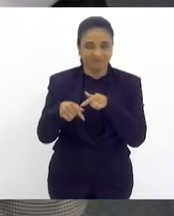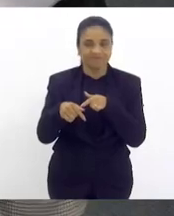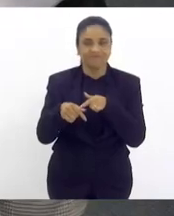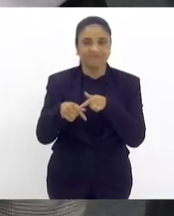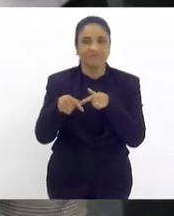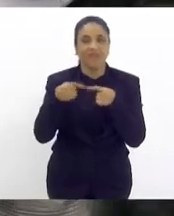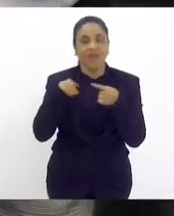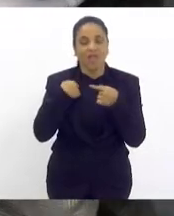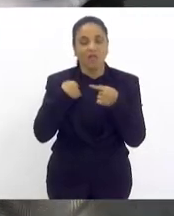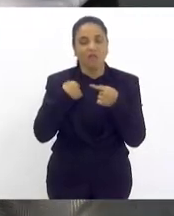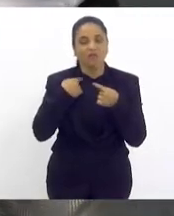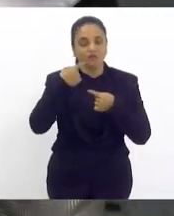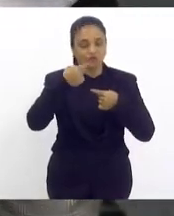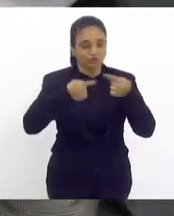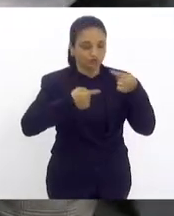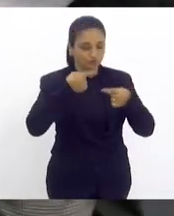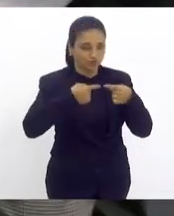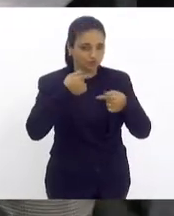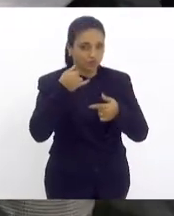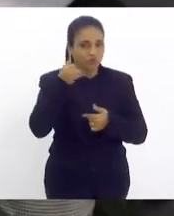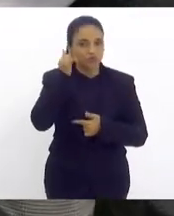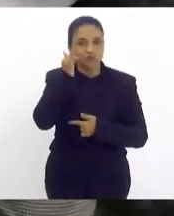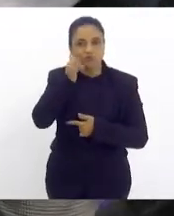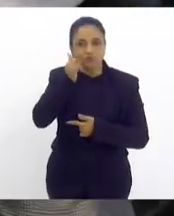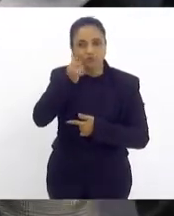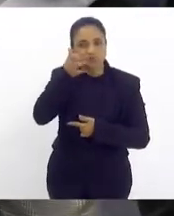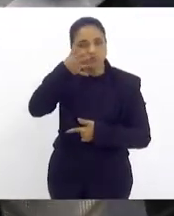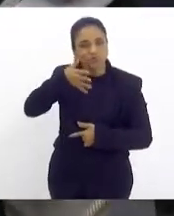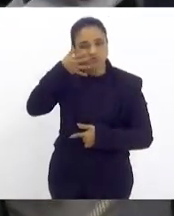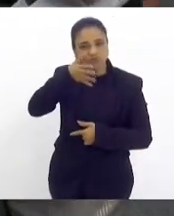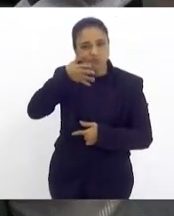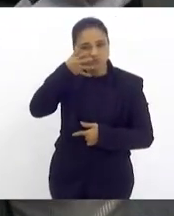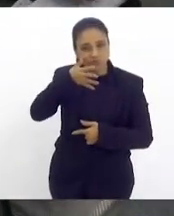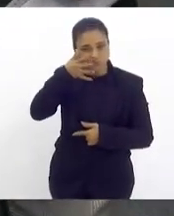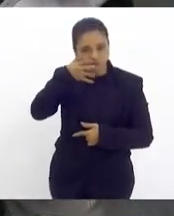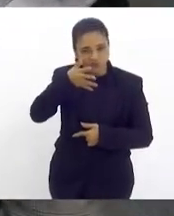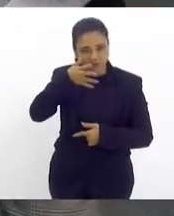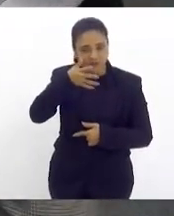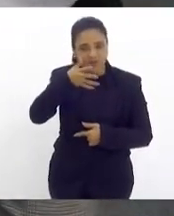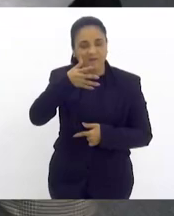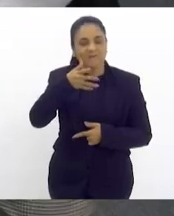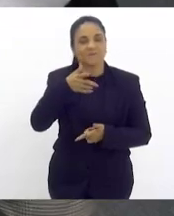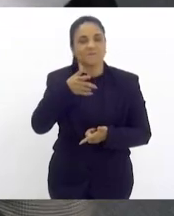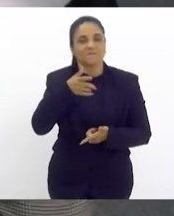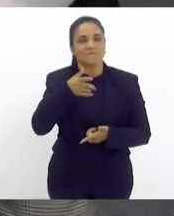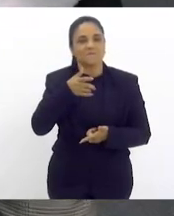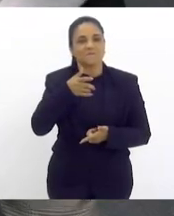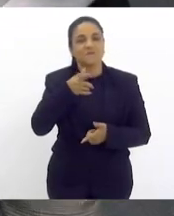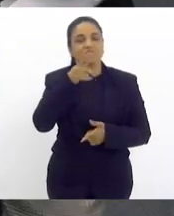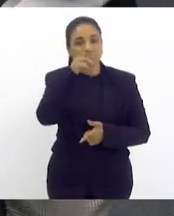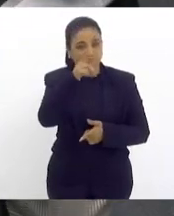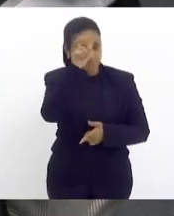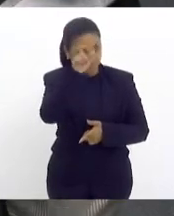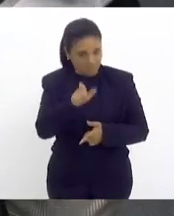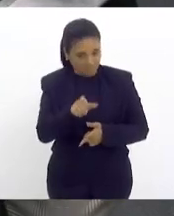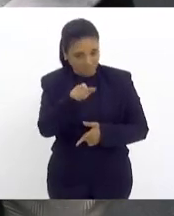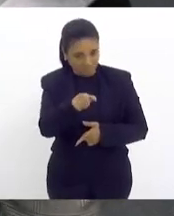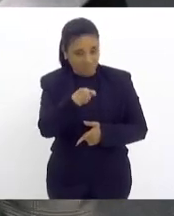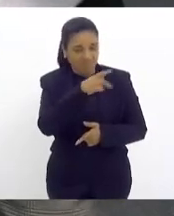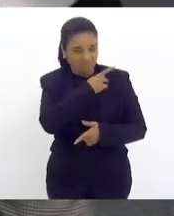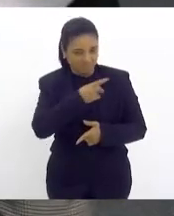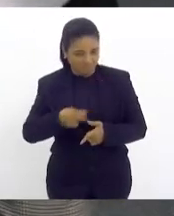eu discursei e parte do discurso foi para vossa excelência vossa excelência continua